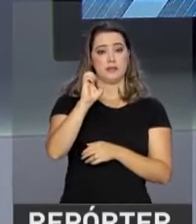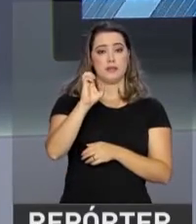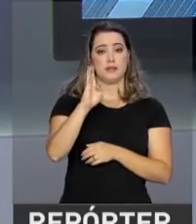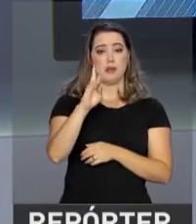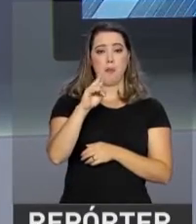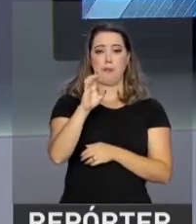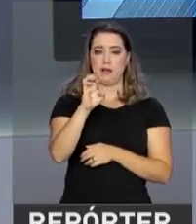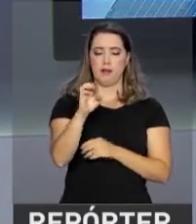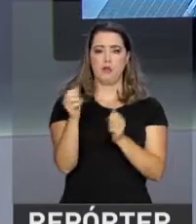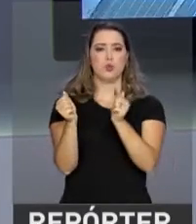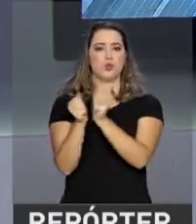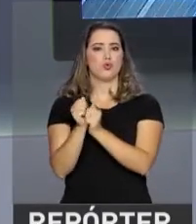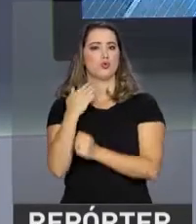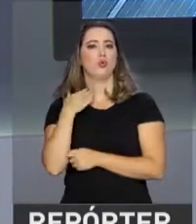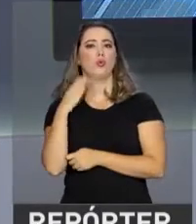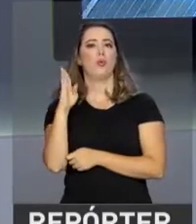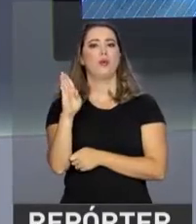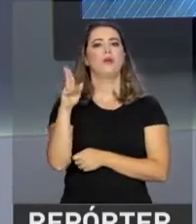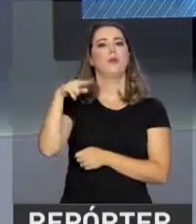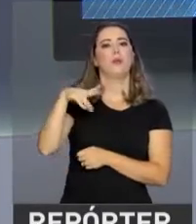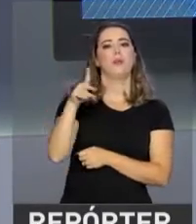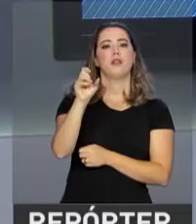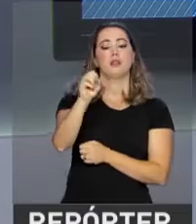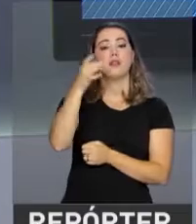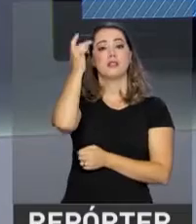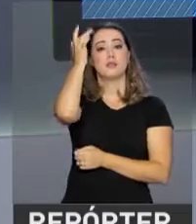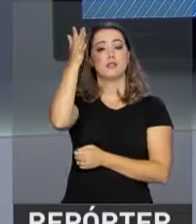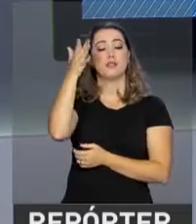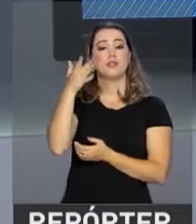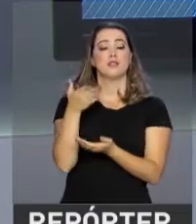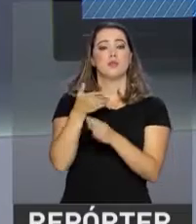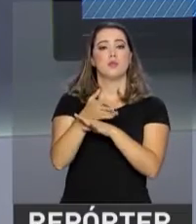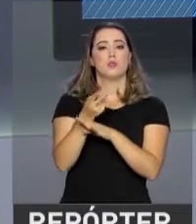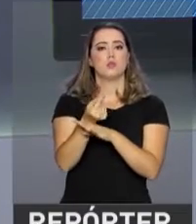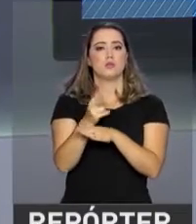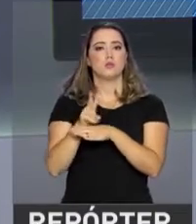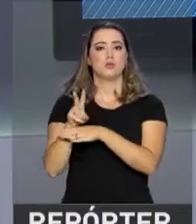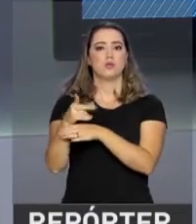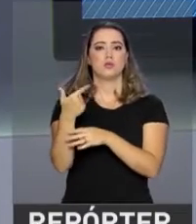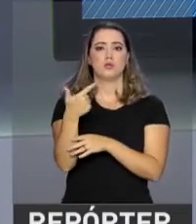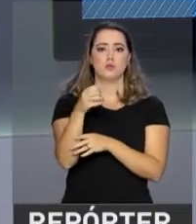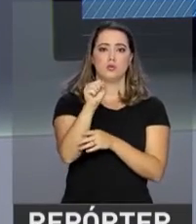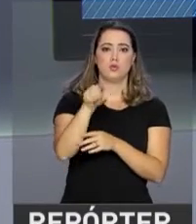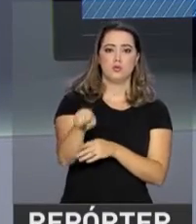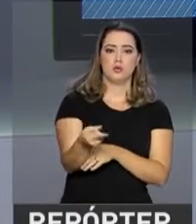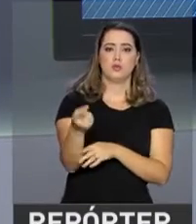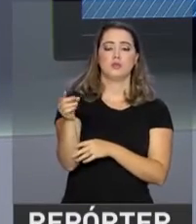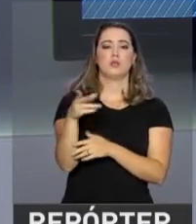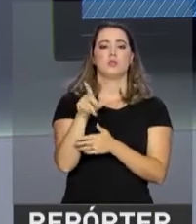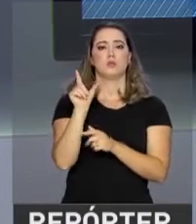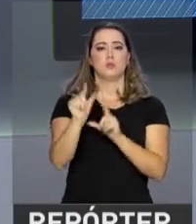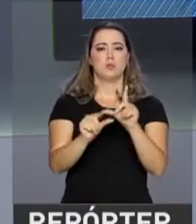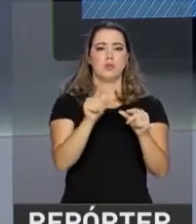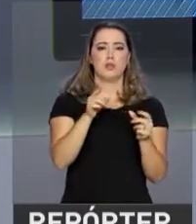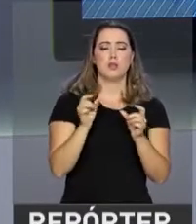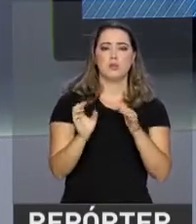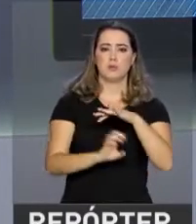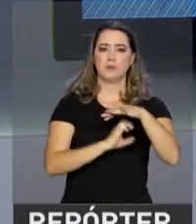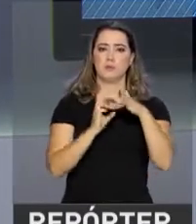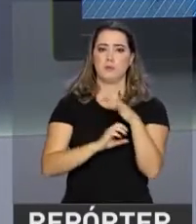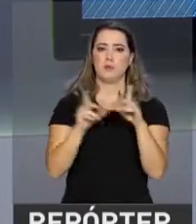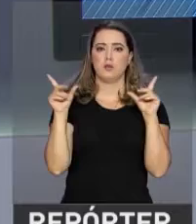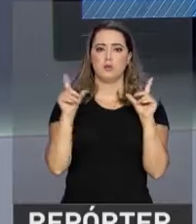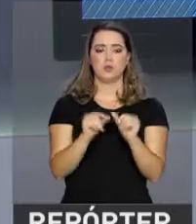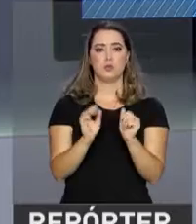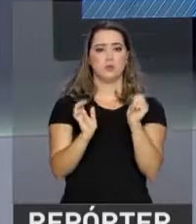acordo de cooperação para facilitar o acesso ao crédito a 280 mil pequenos negócios a parceria pretende reduzir a